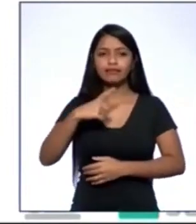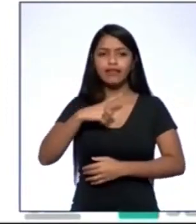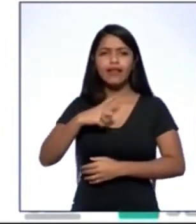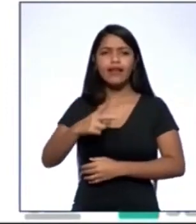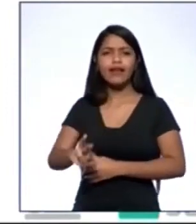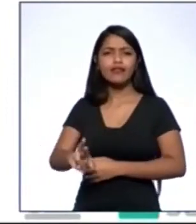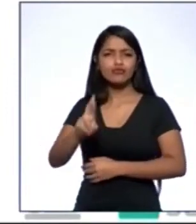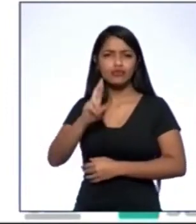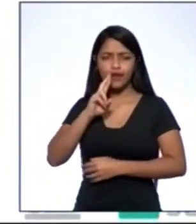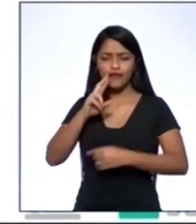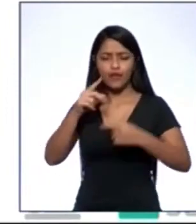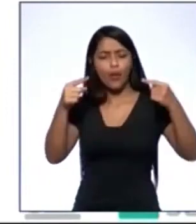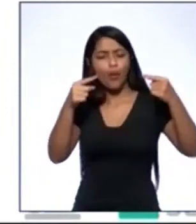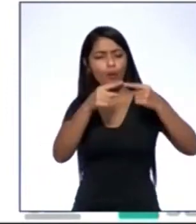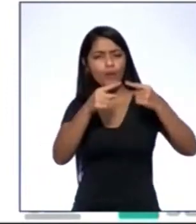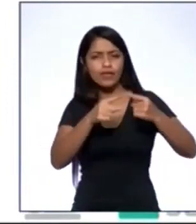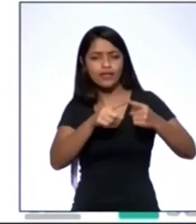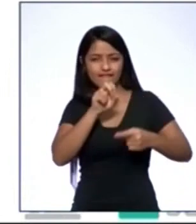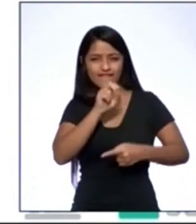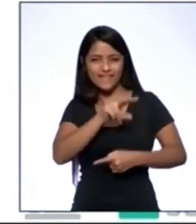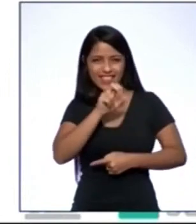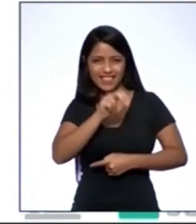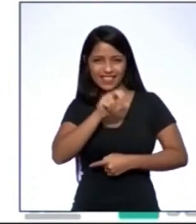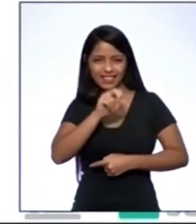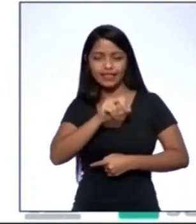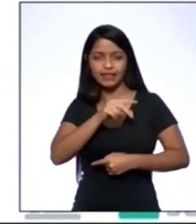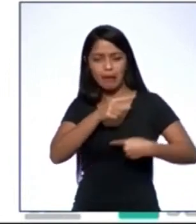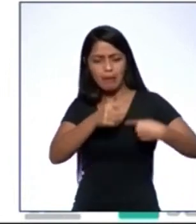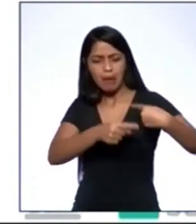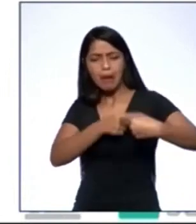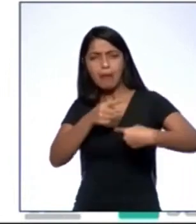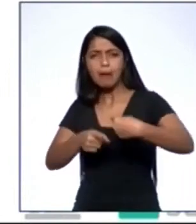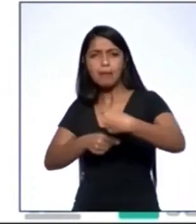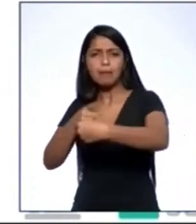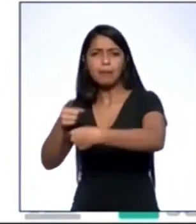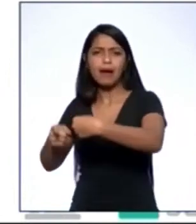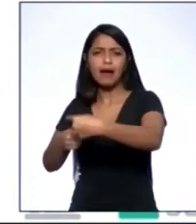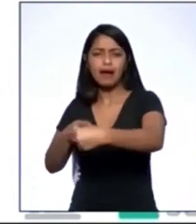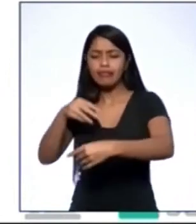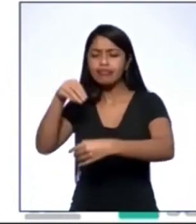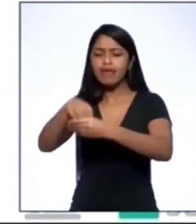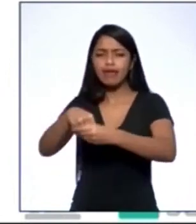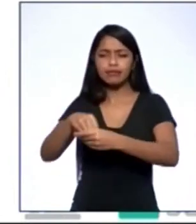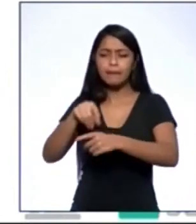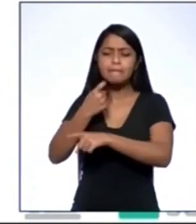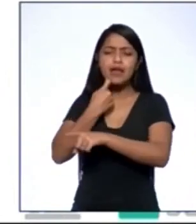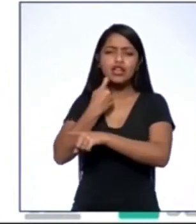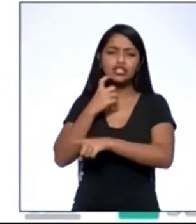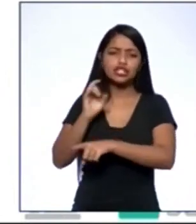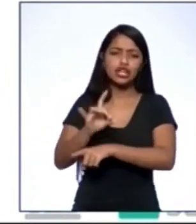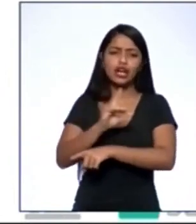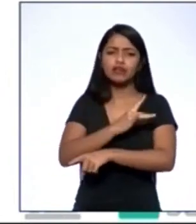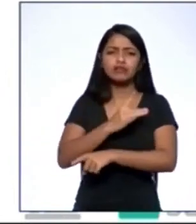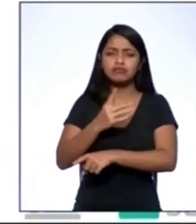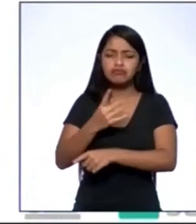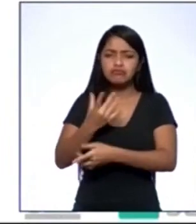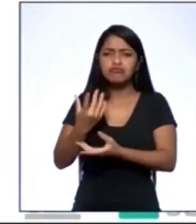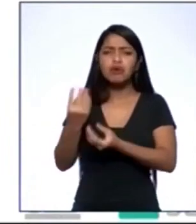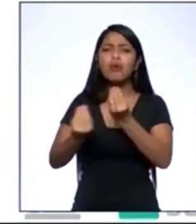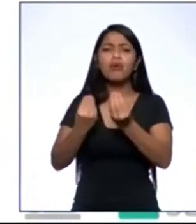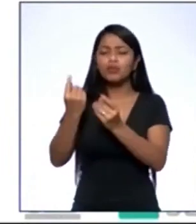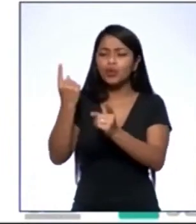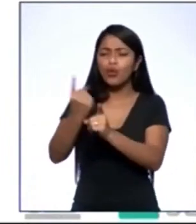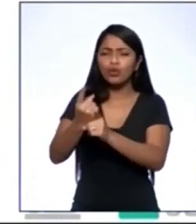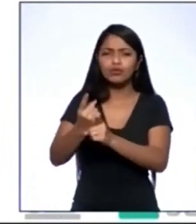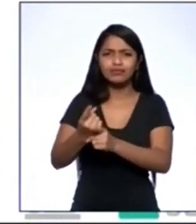a concentração do pesticida nos outros componentes da cadeia alimentar? Raul, como